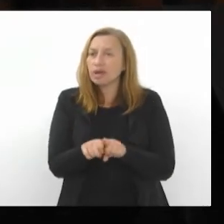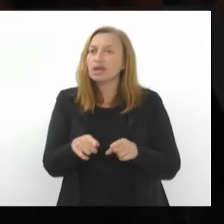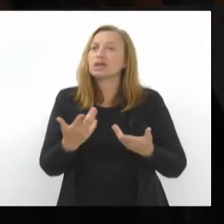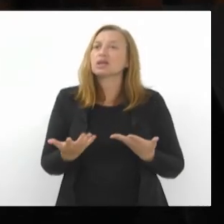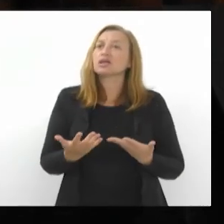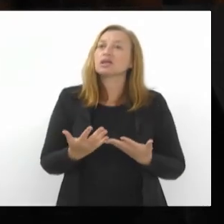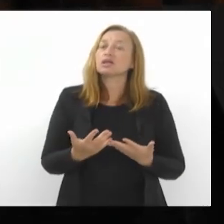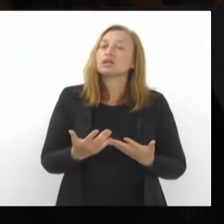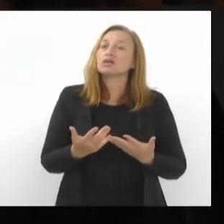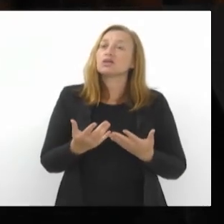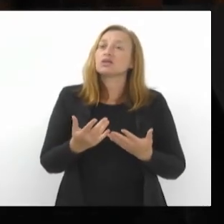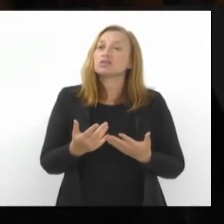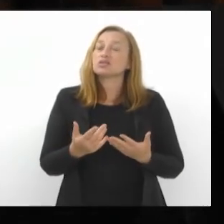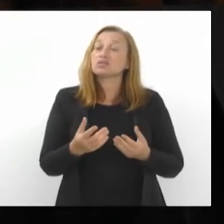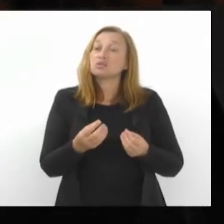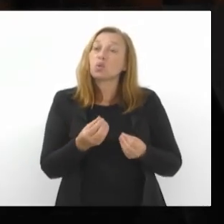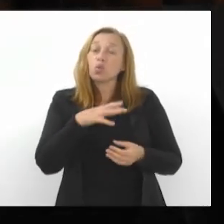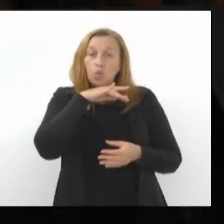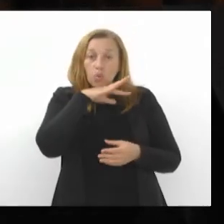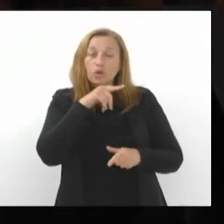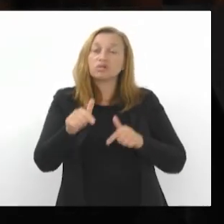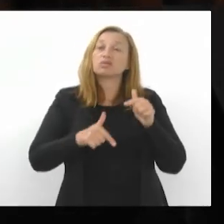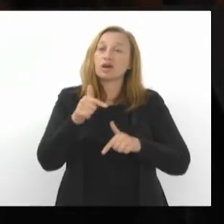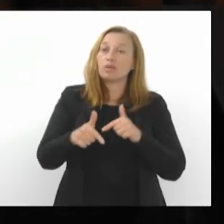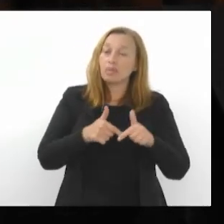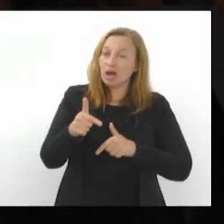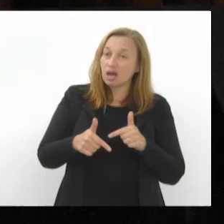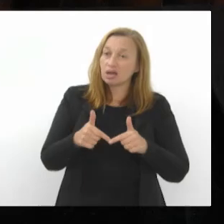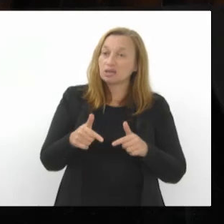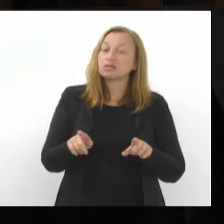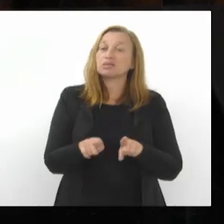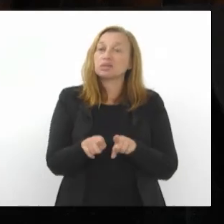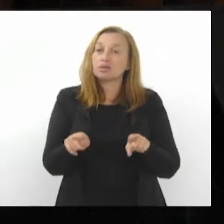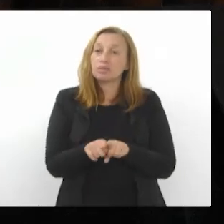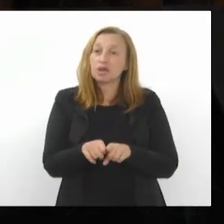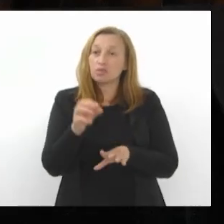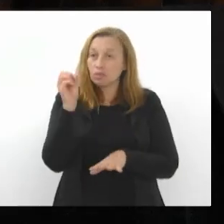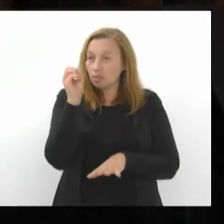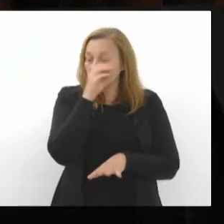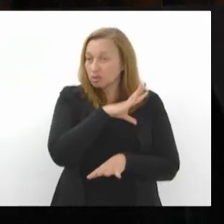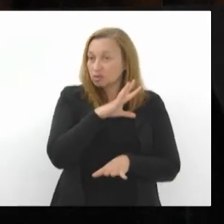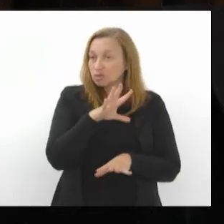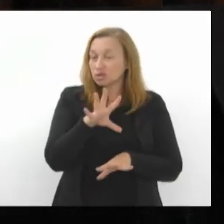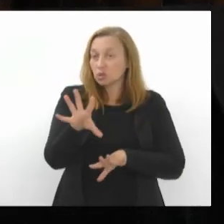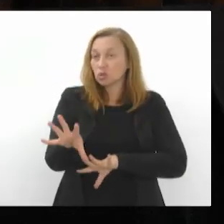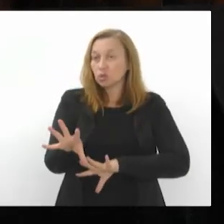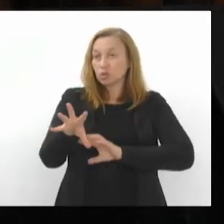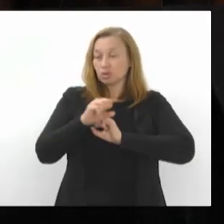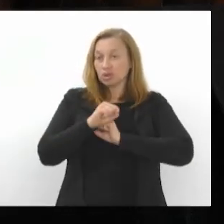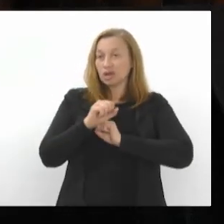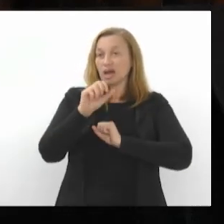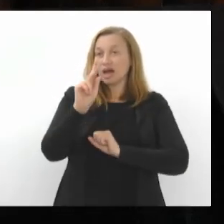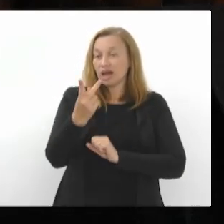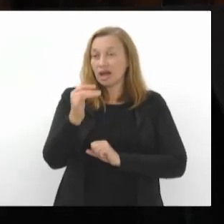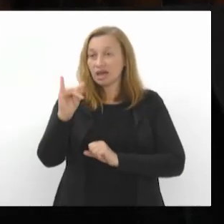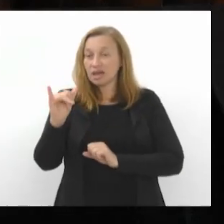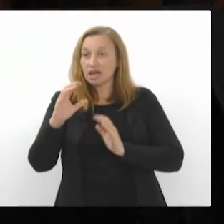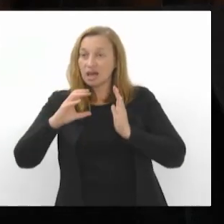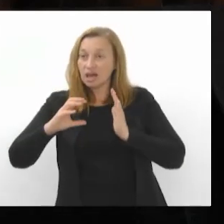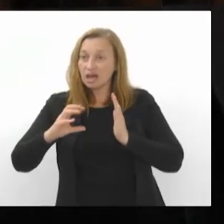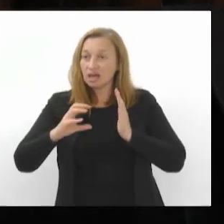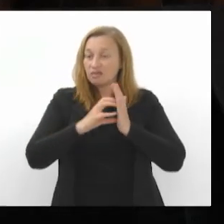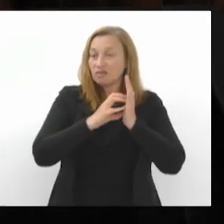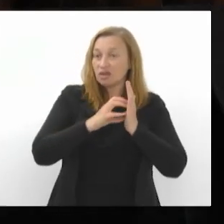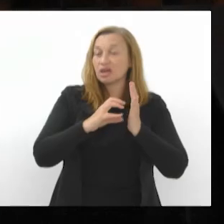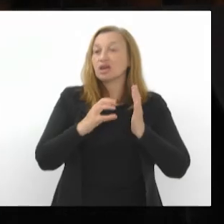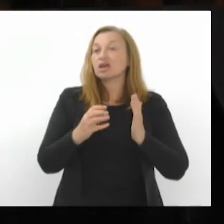também a precariedade dos serviços prestados e o recente absurdo da contaminação por HIV de pessoas que estavam